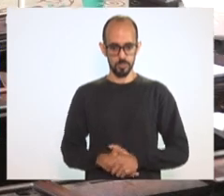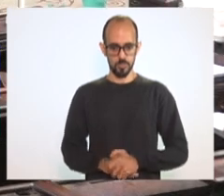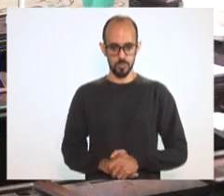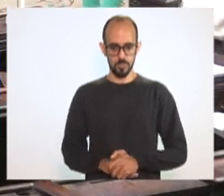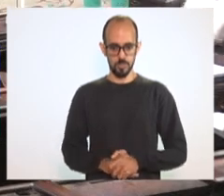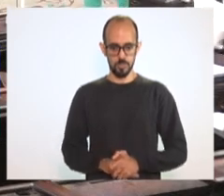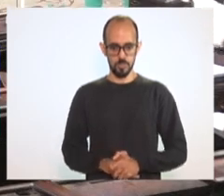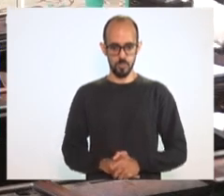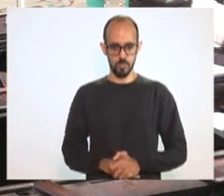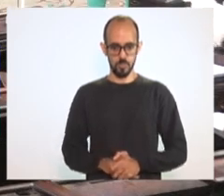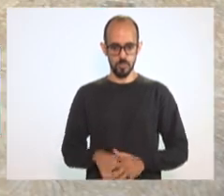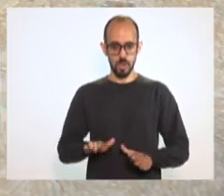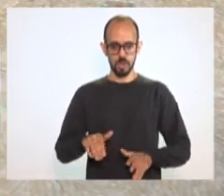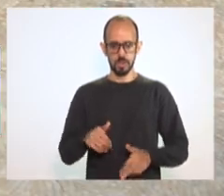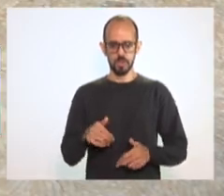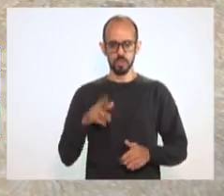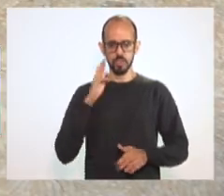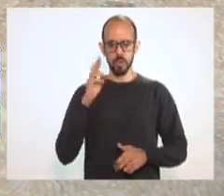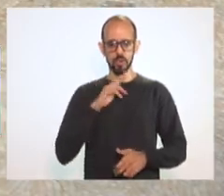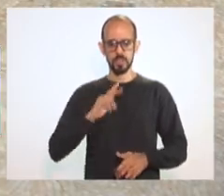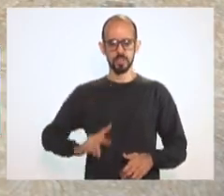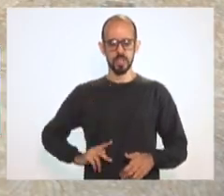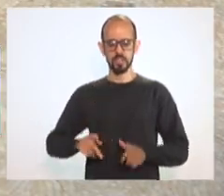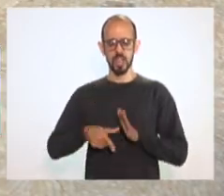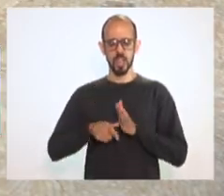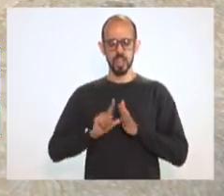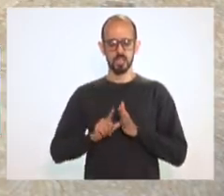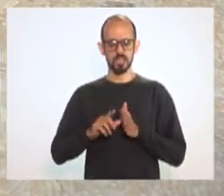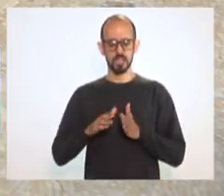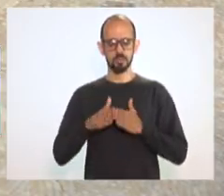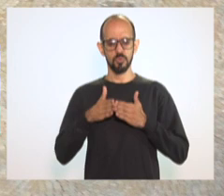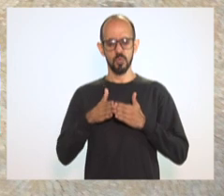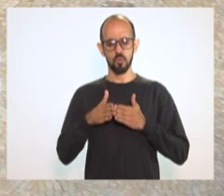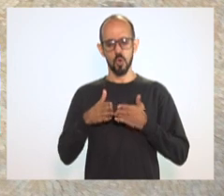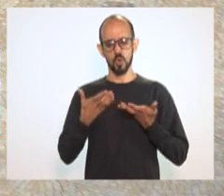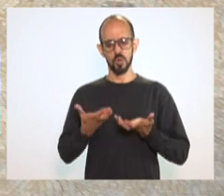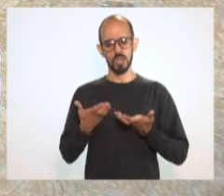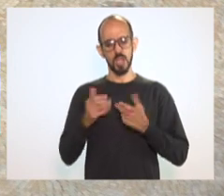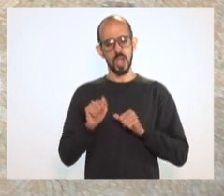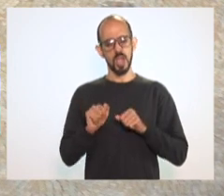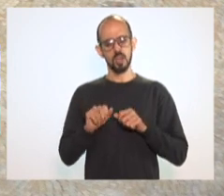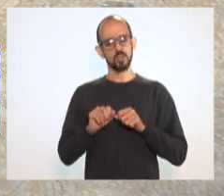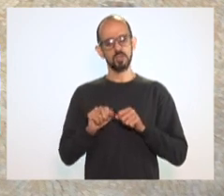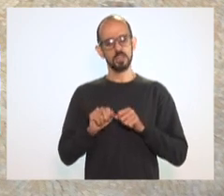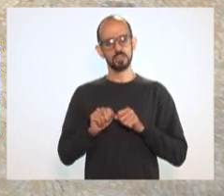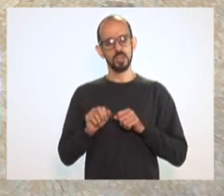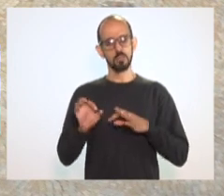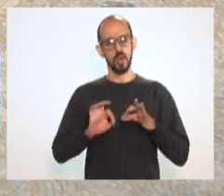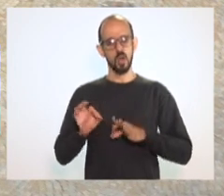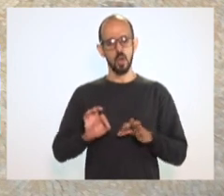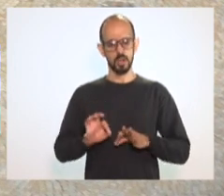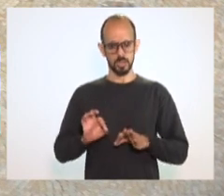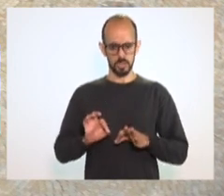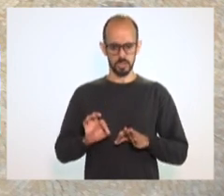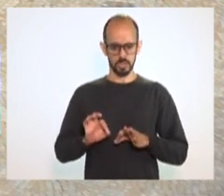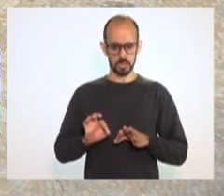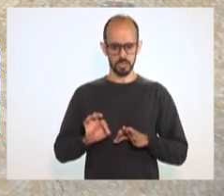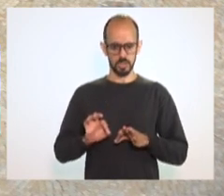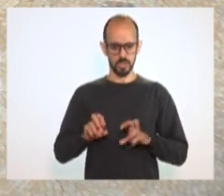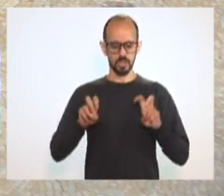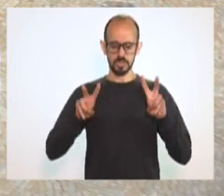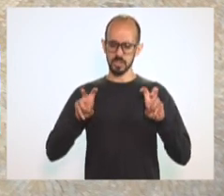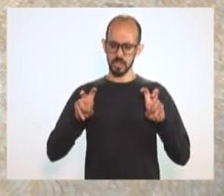senhor presidente antes porém eu queria fazer uma questão de ordem sobre este tema vossa